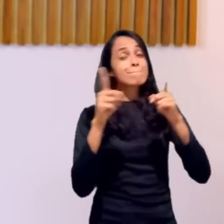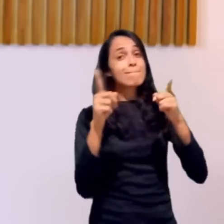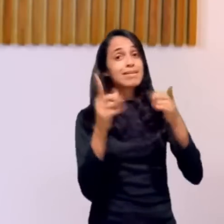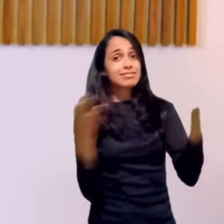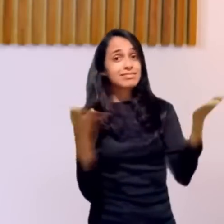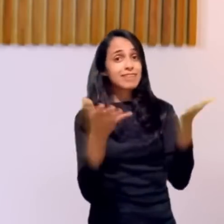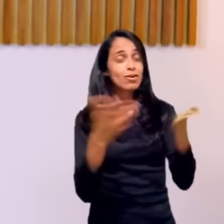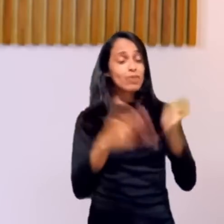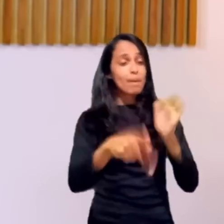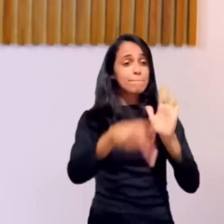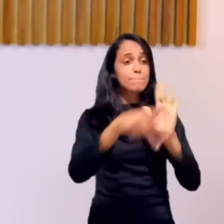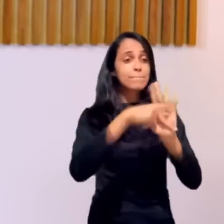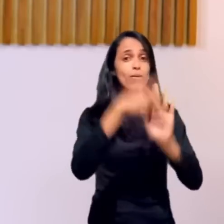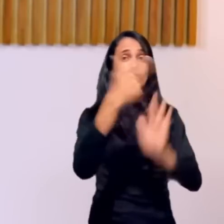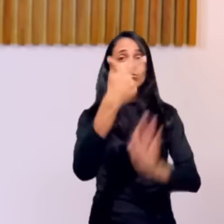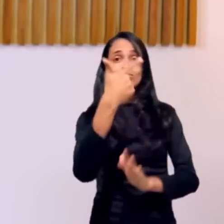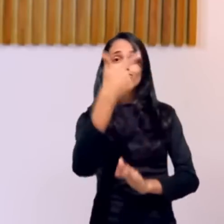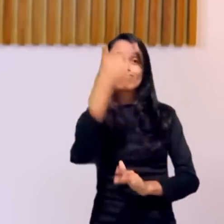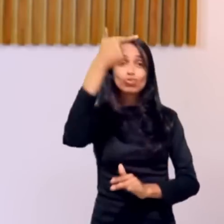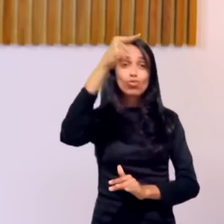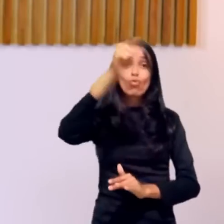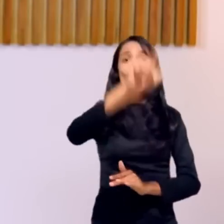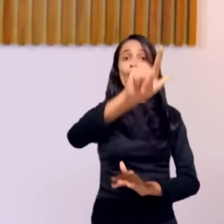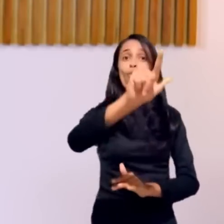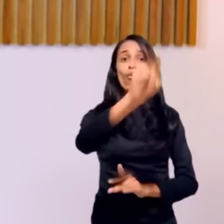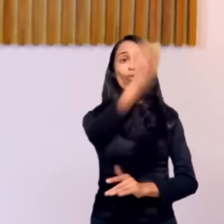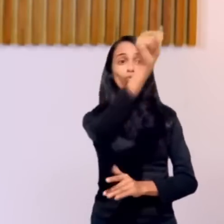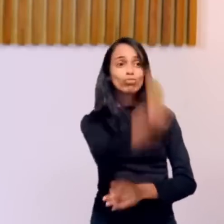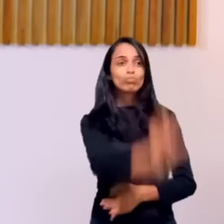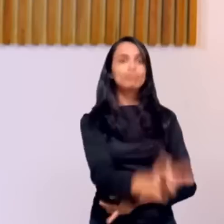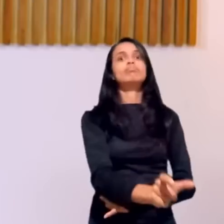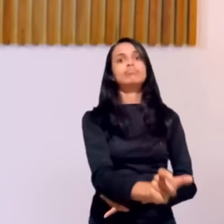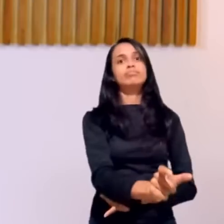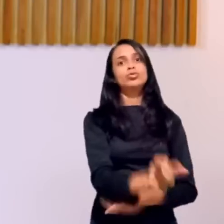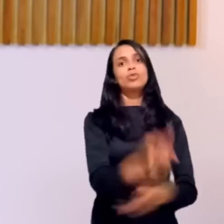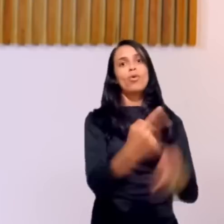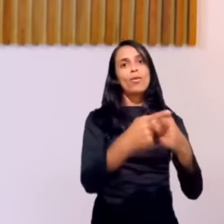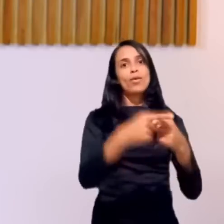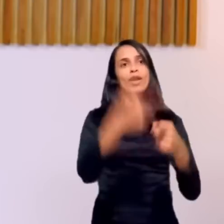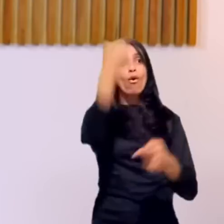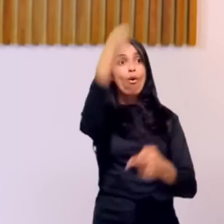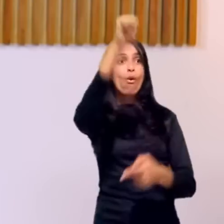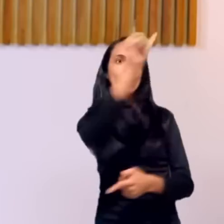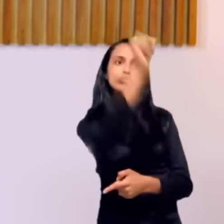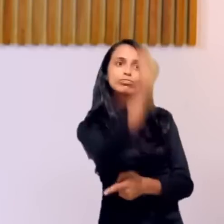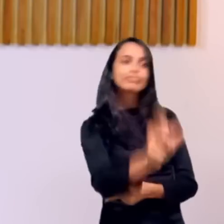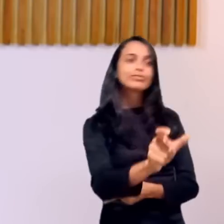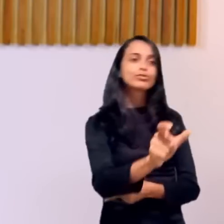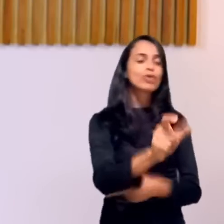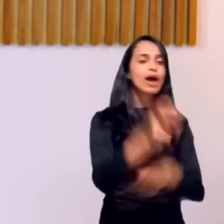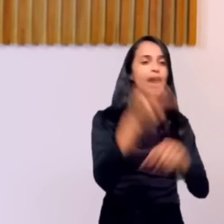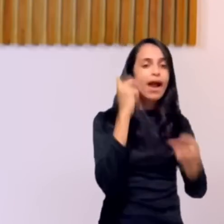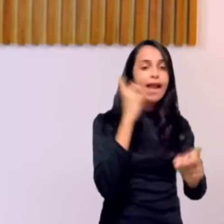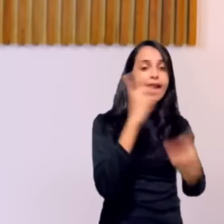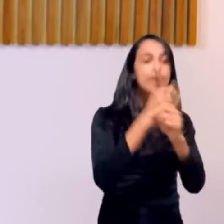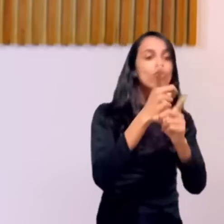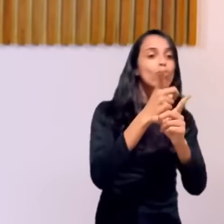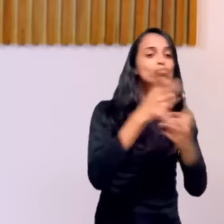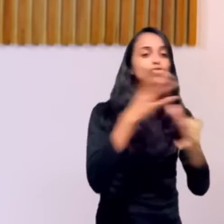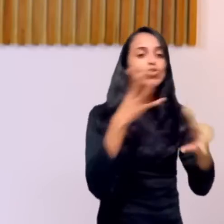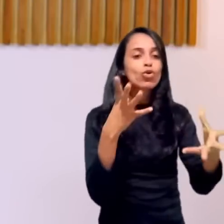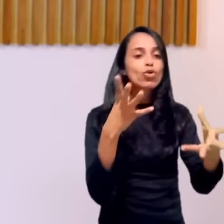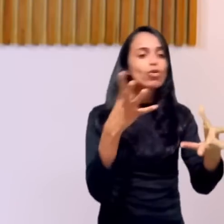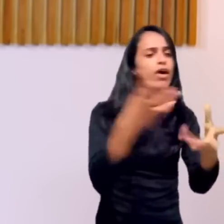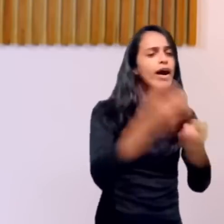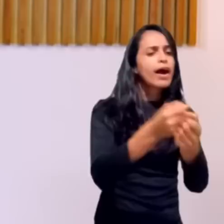Alguém pôde alcançar e se apropriar daquele barquinho. Mas ele agora faz um pedido para que seu